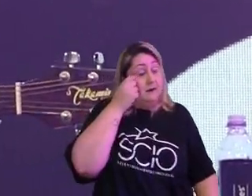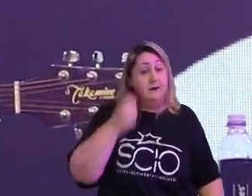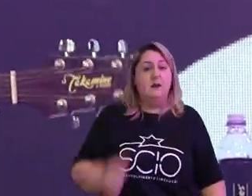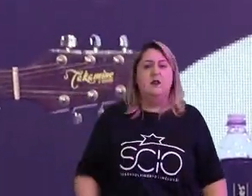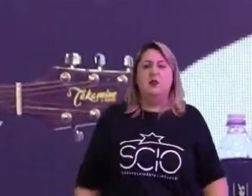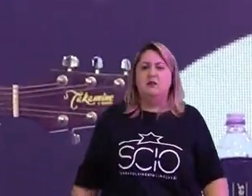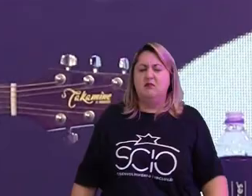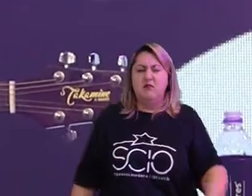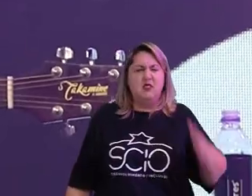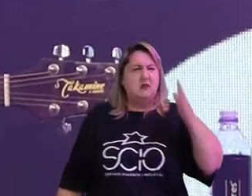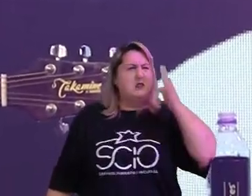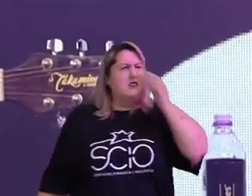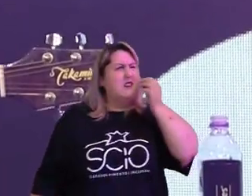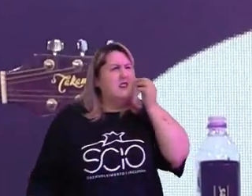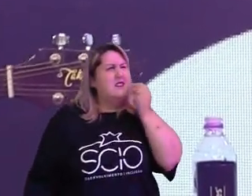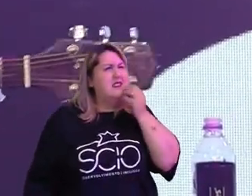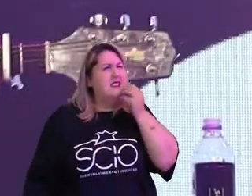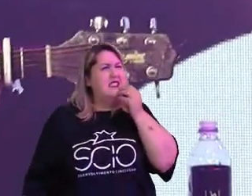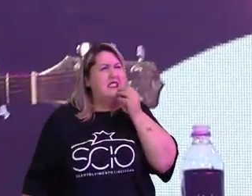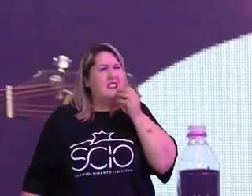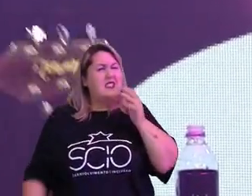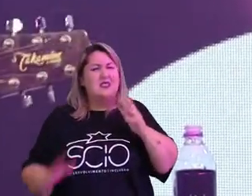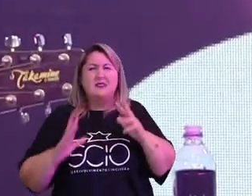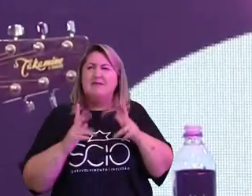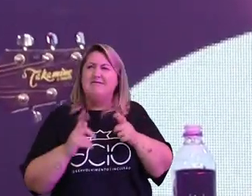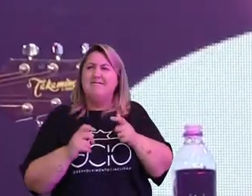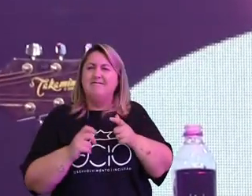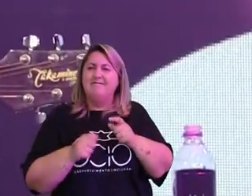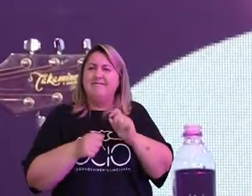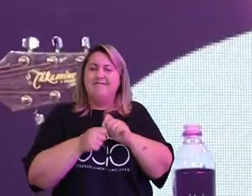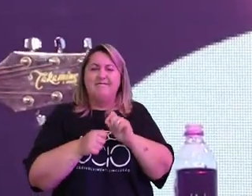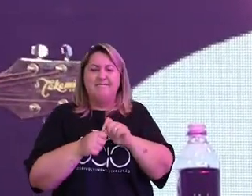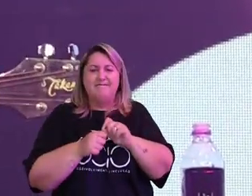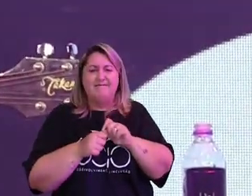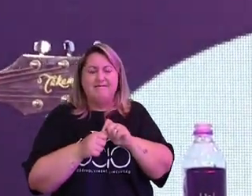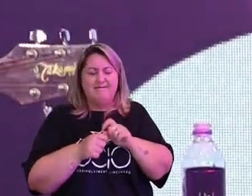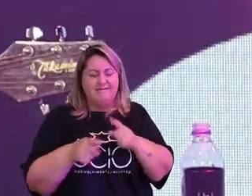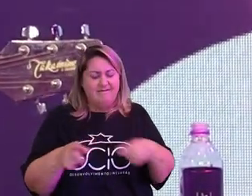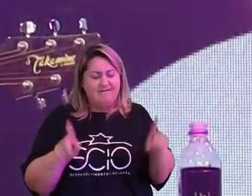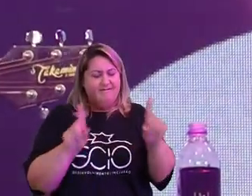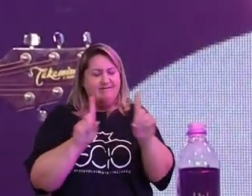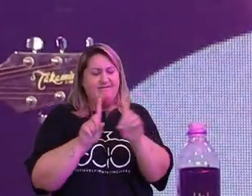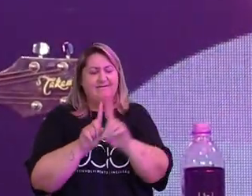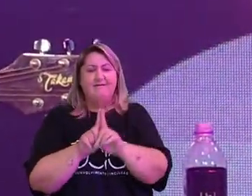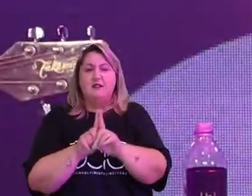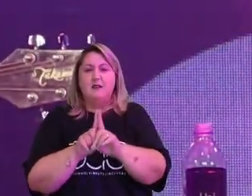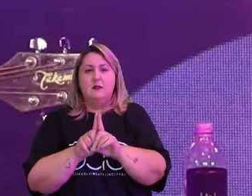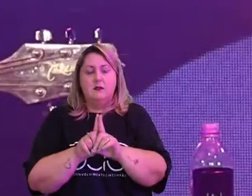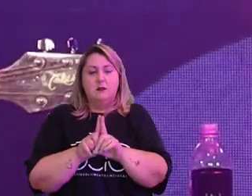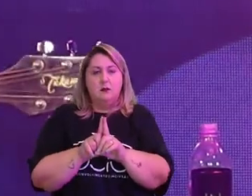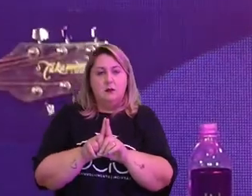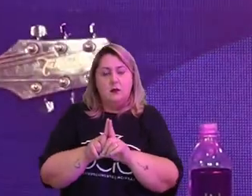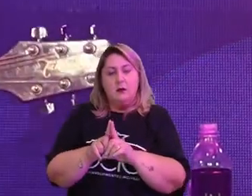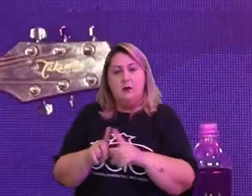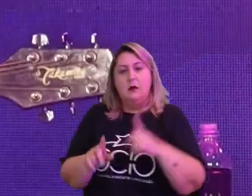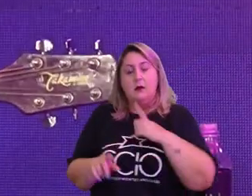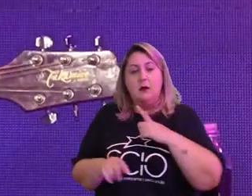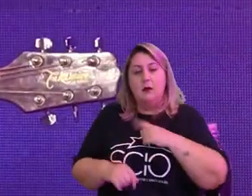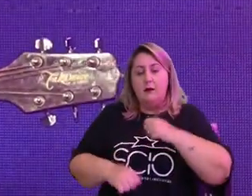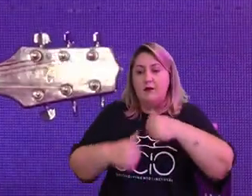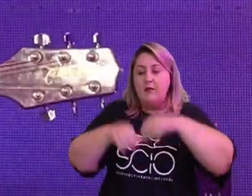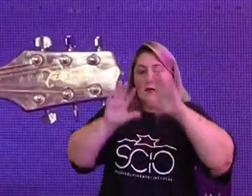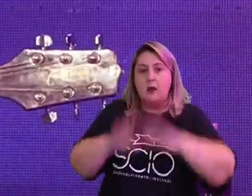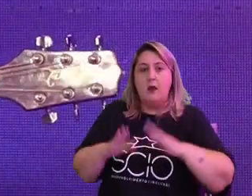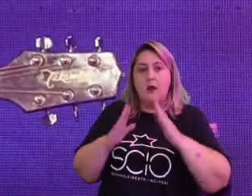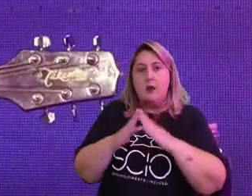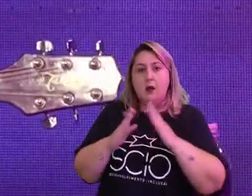tinha tentado de tudo pra ver se eu te fazia voltar. Acampei na sua porta, eu